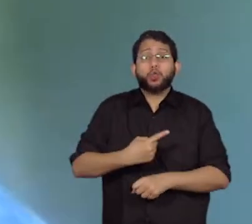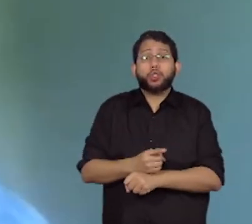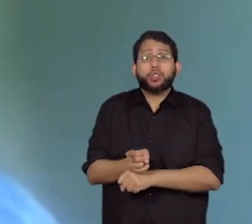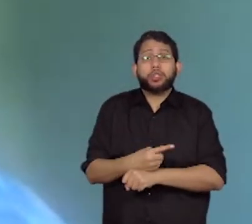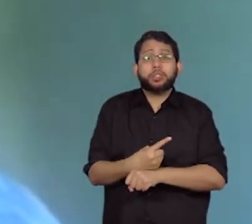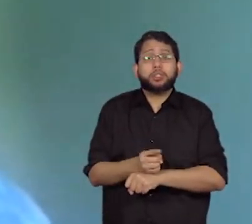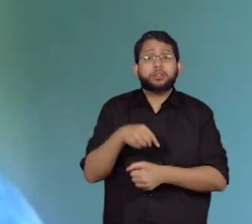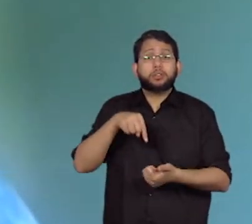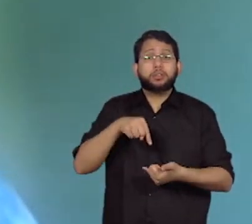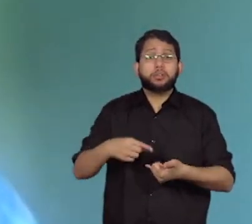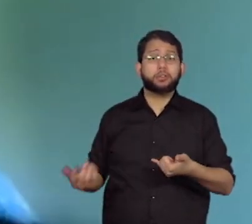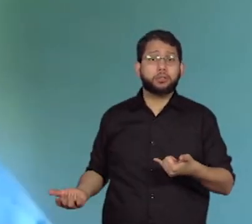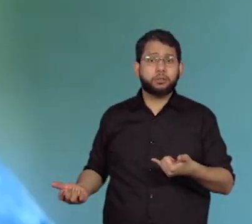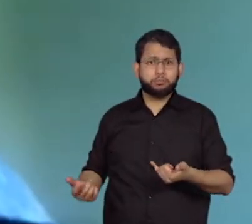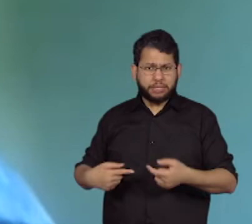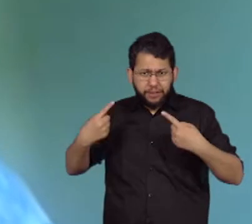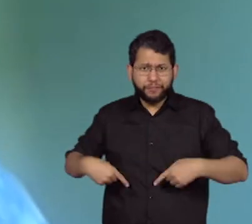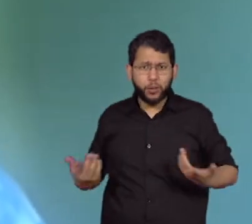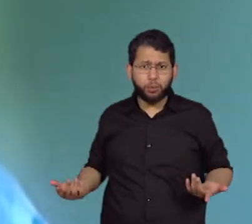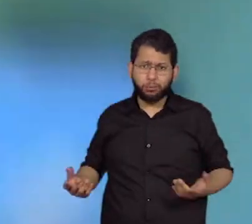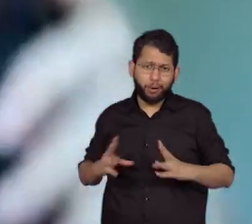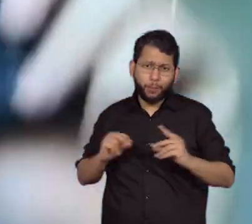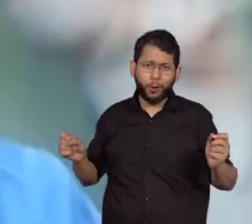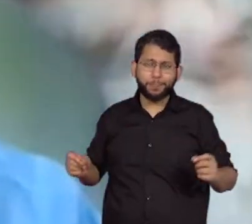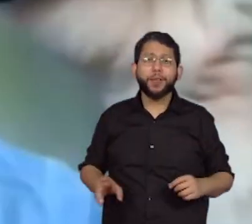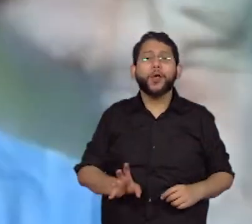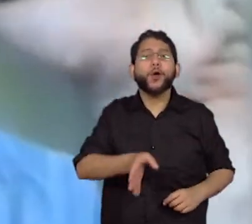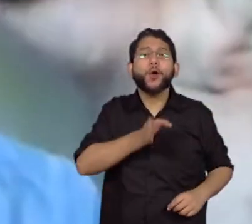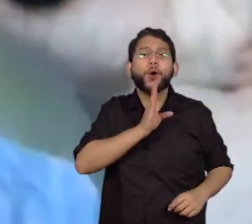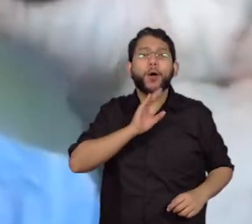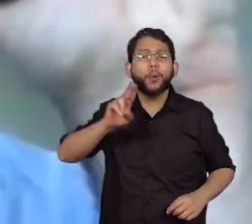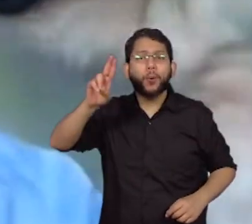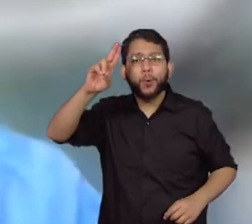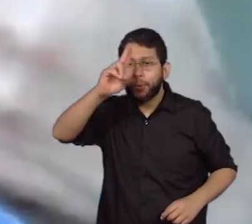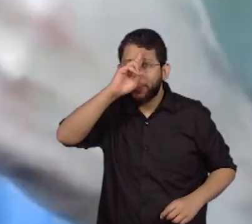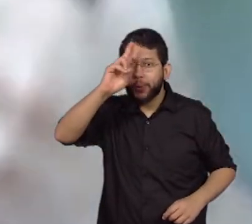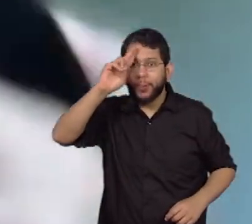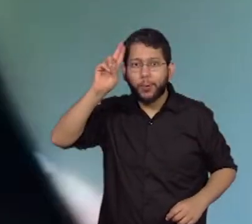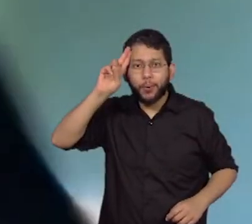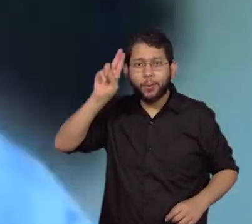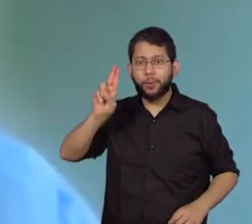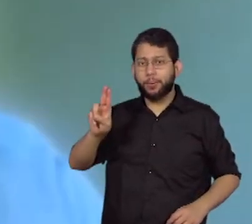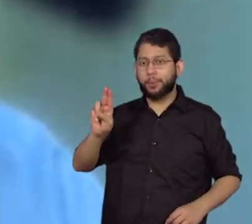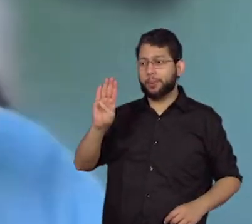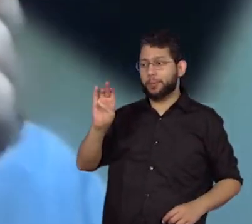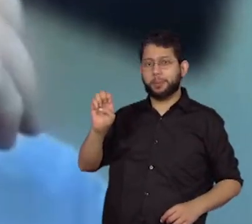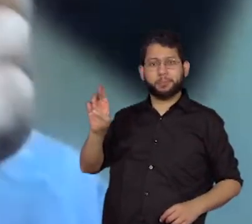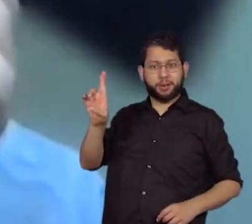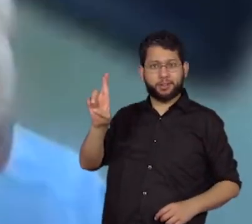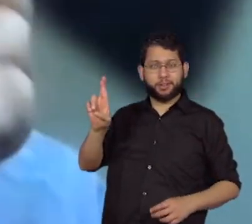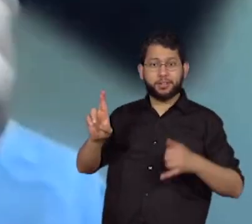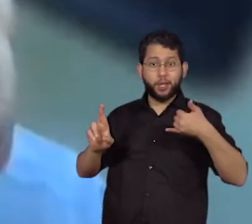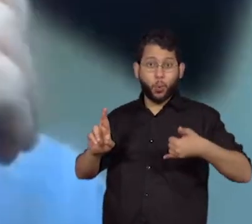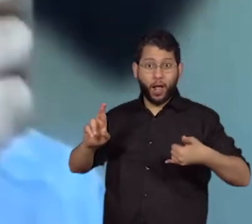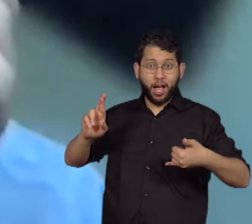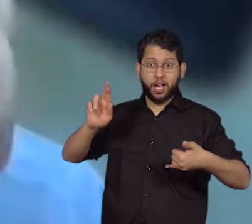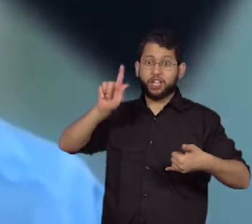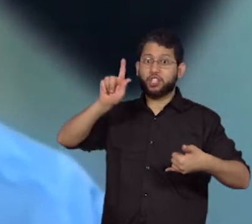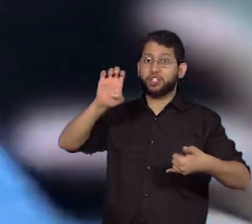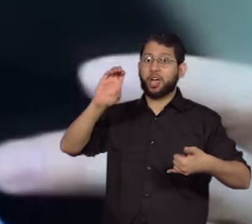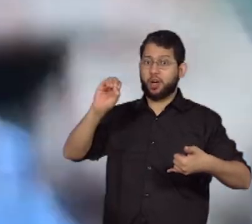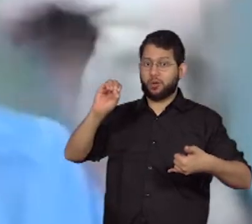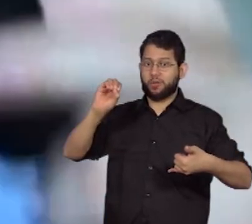desafio. Quando os inventores do Uber tiveram a ideia de usar a geolocalização do